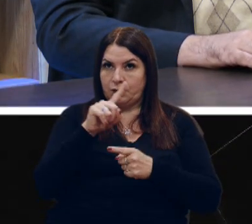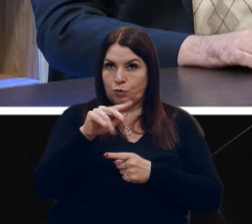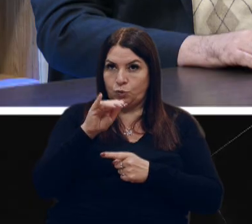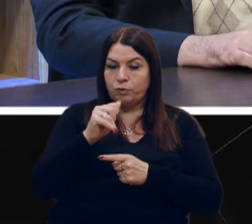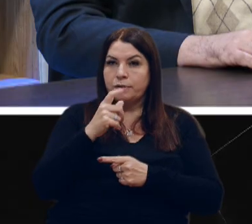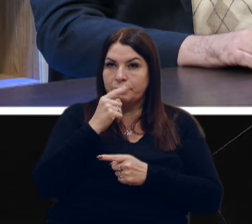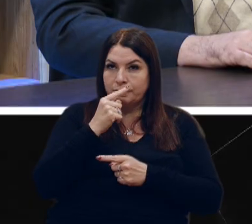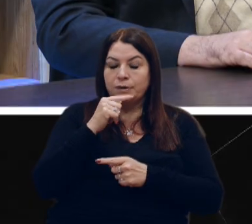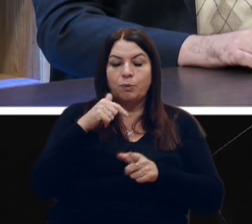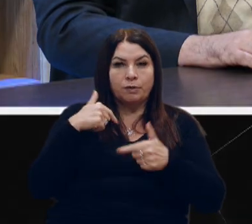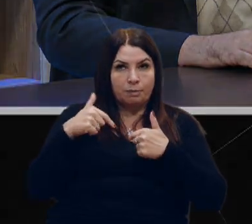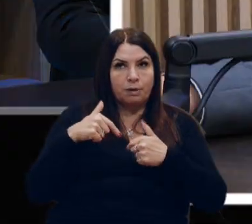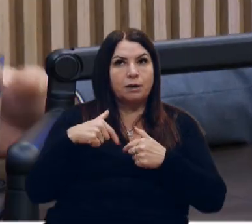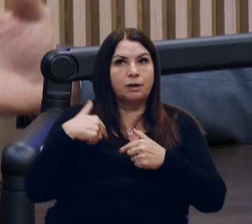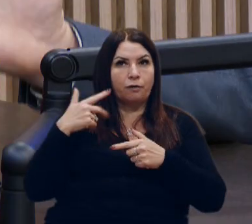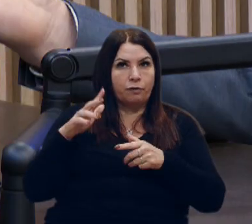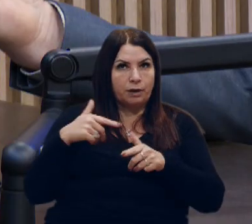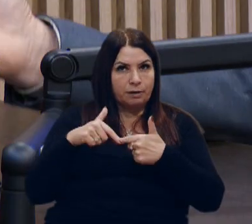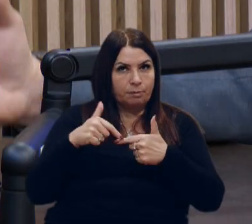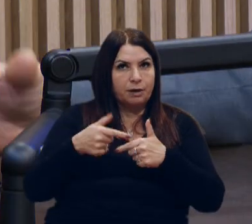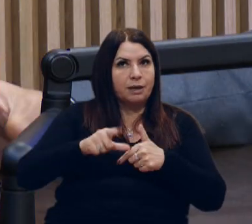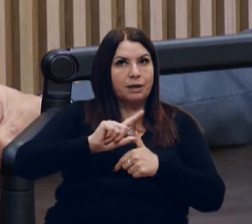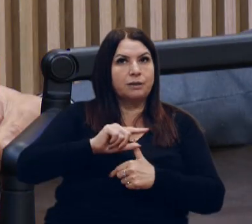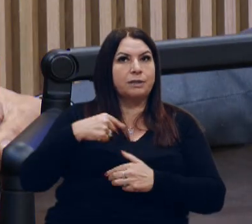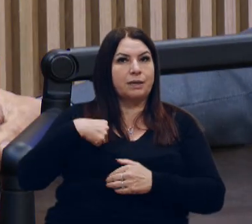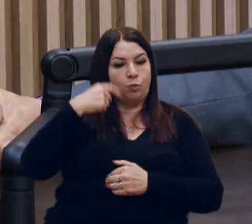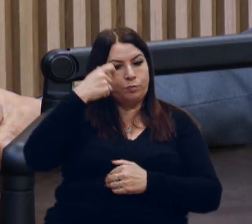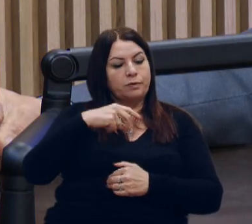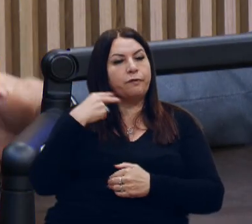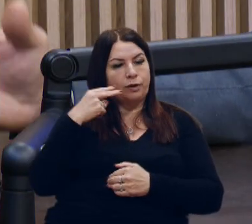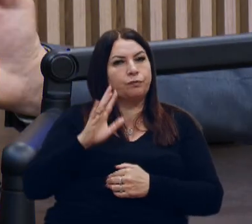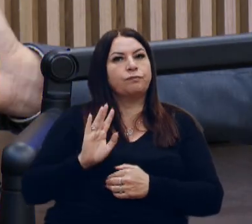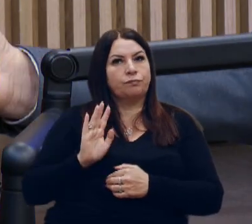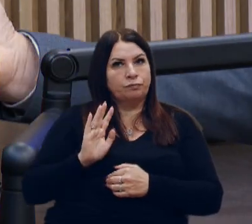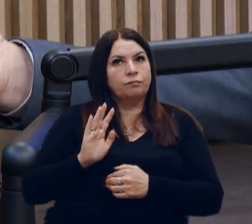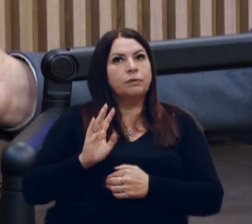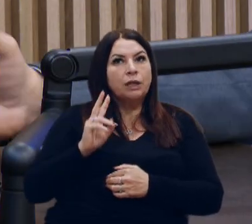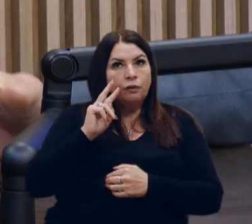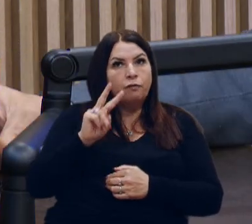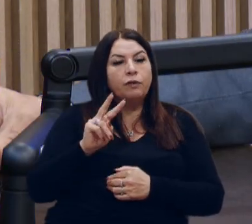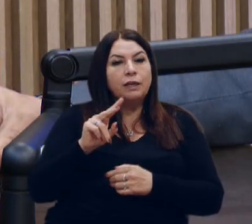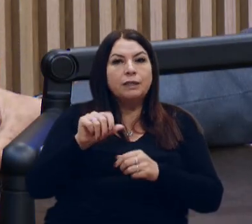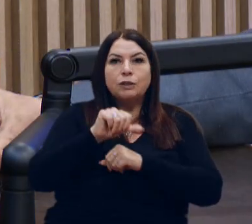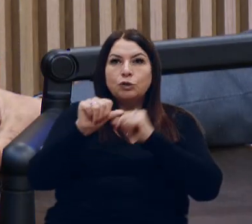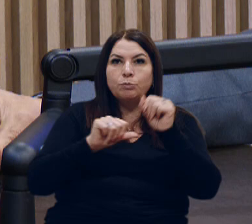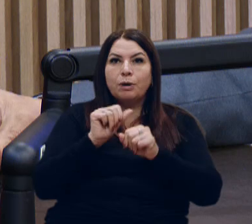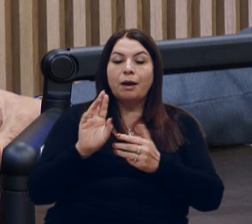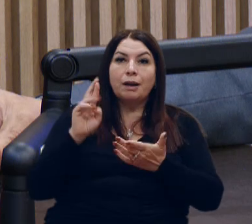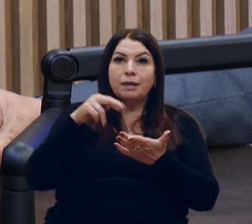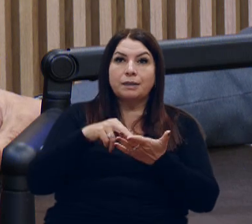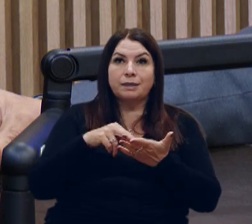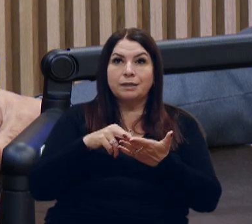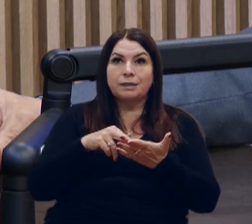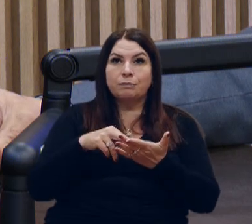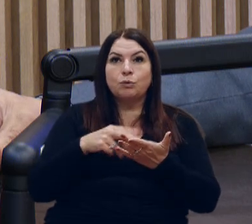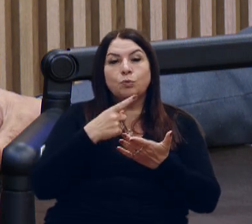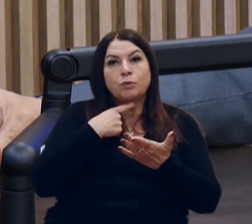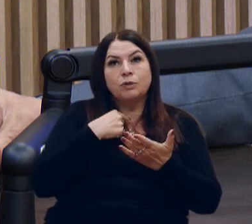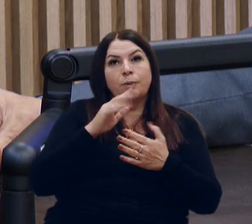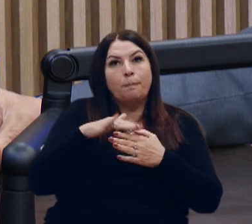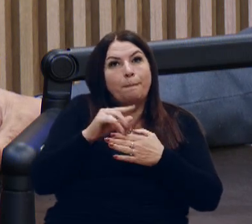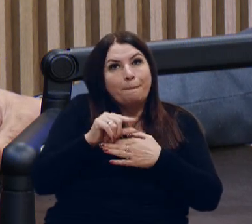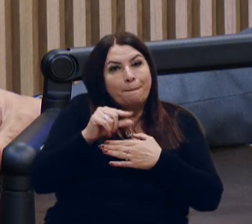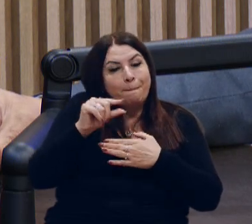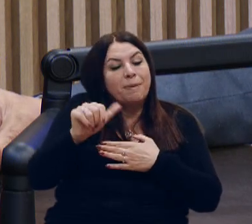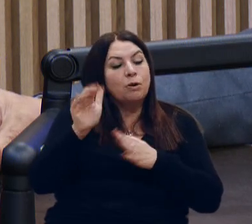Águas era um trabalho que eu vinha correndo atrás antes de ser vereador ainda. E vendo ela ter se transformado em realidade, mesmo que eu gostaria que tivesse sido um